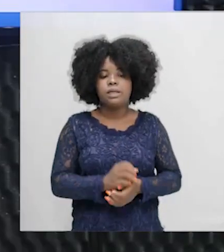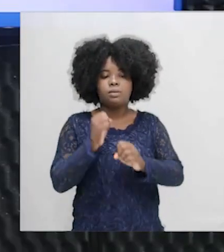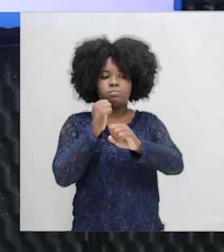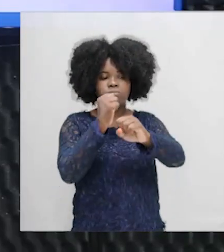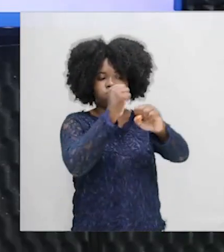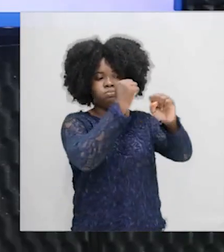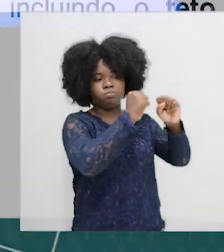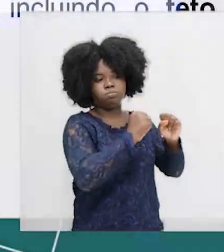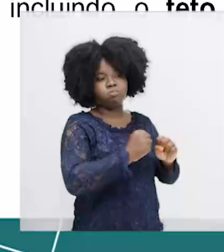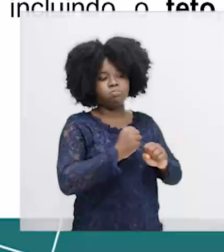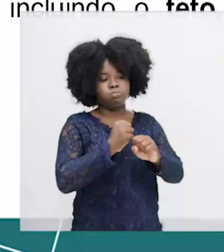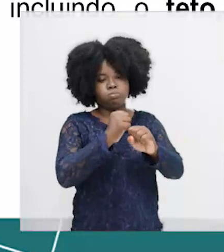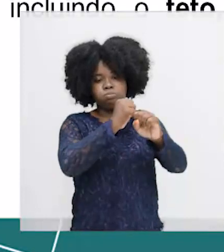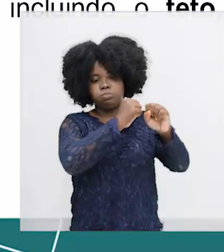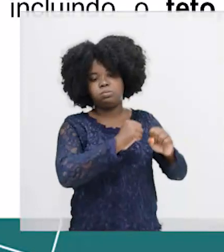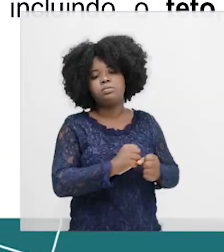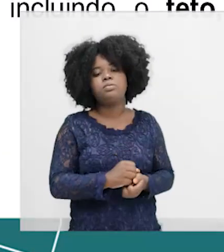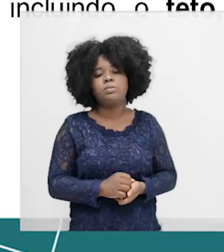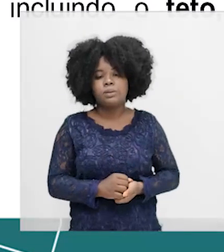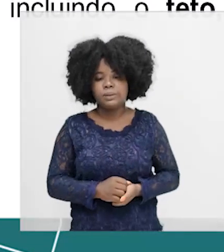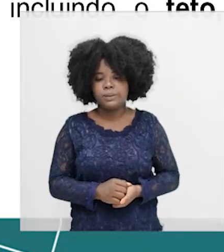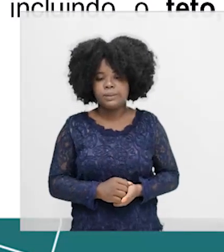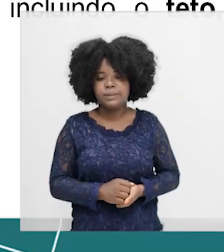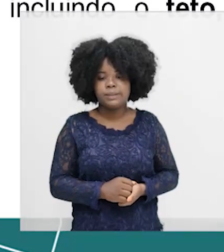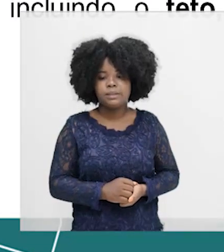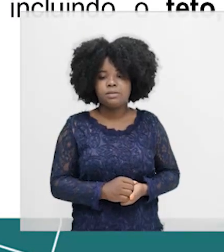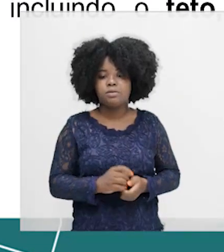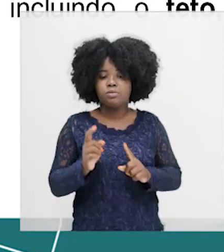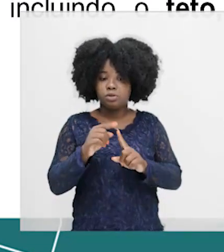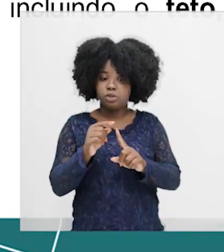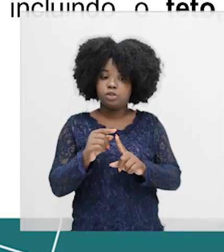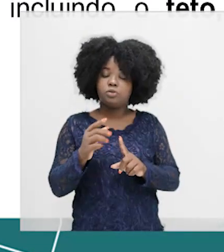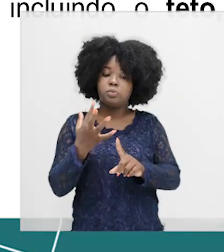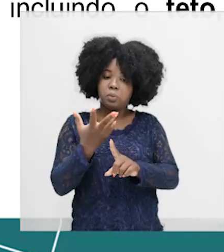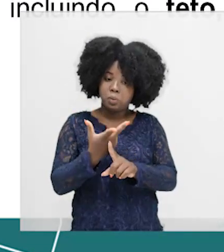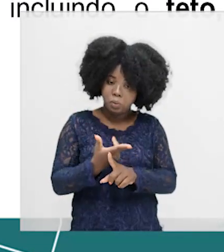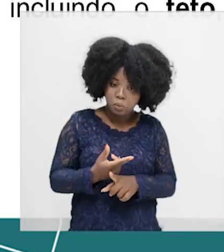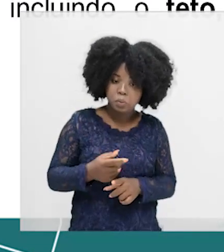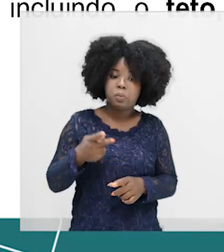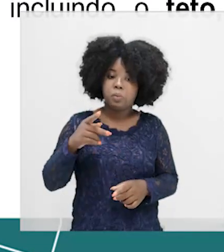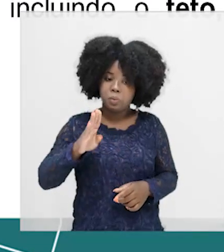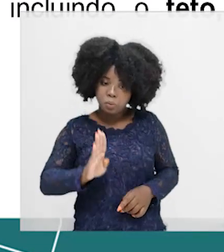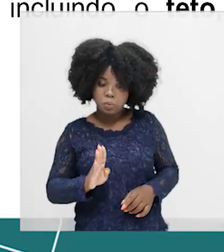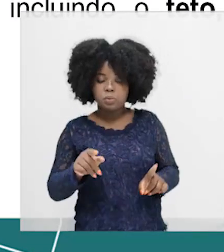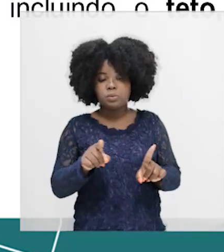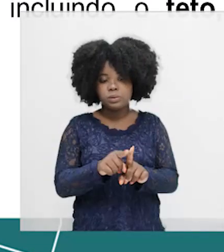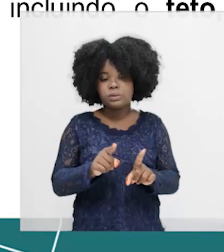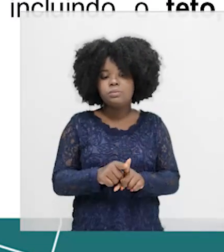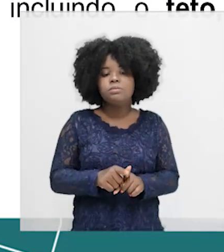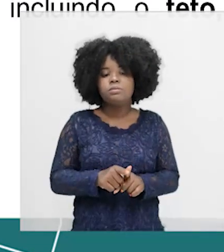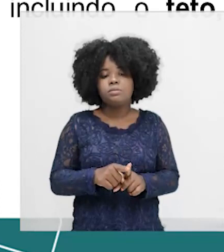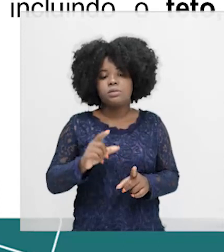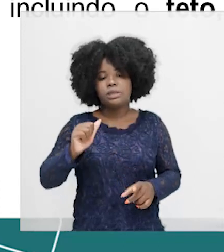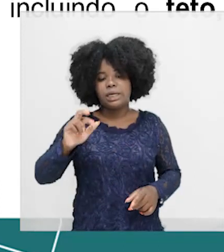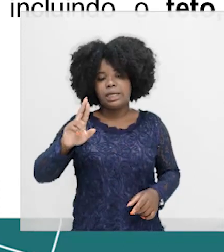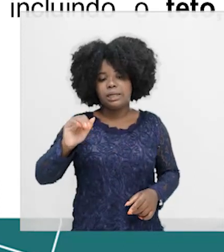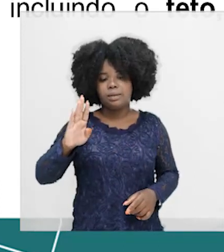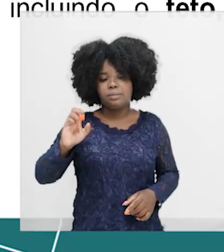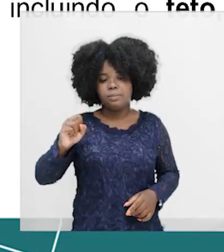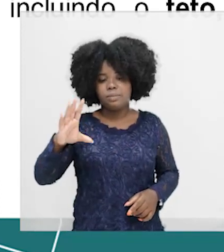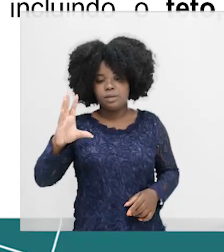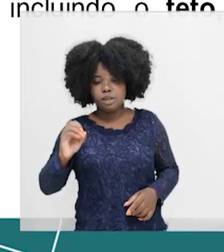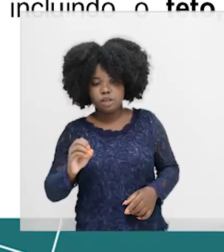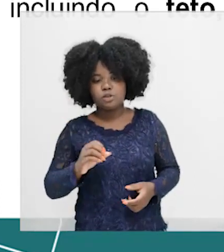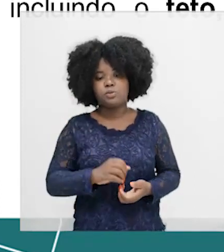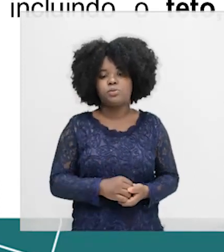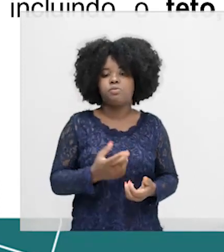esculturas elaboradas, uma outra forma de arte popular que ainda perdura até hoje. Padrões, novamente, os arabescos,